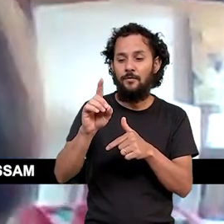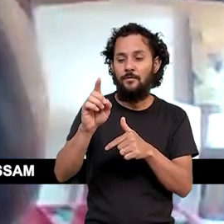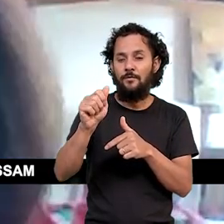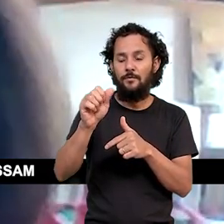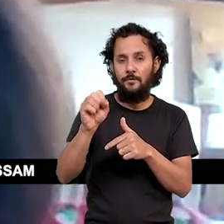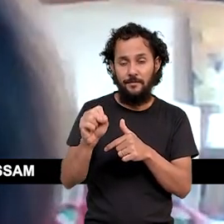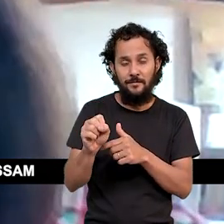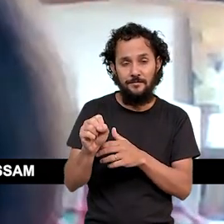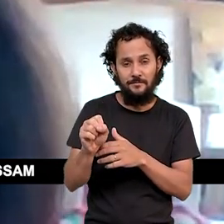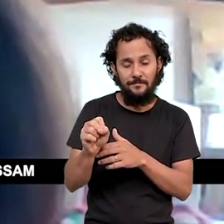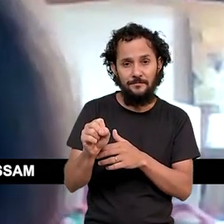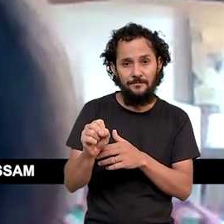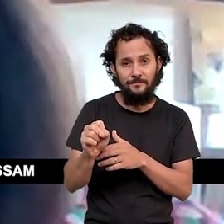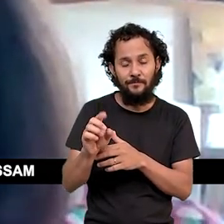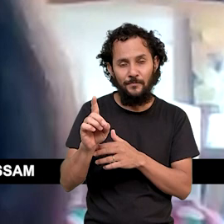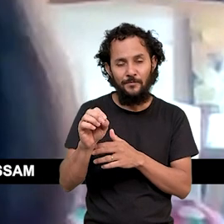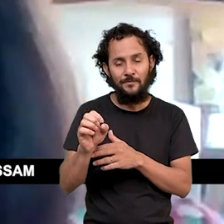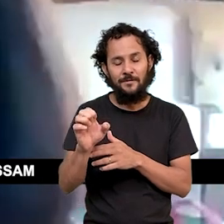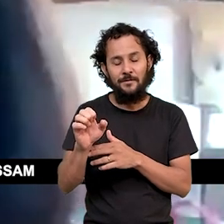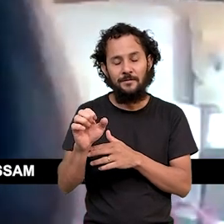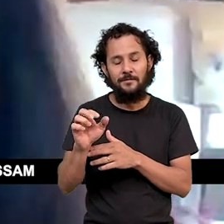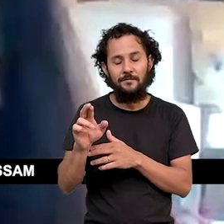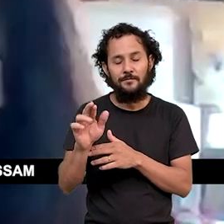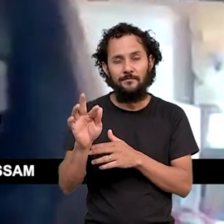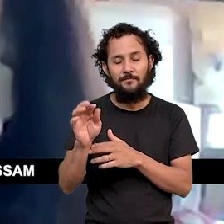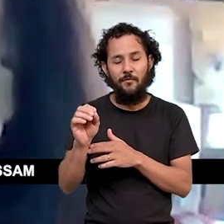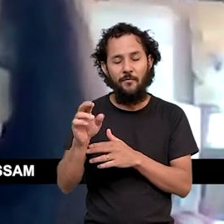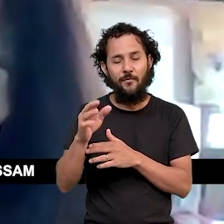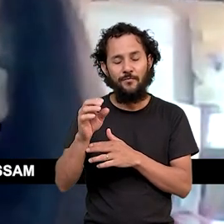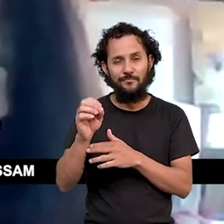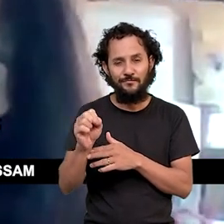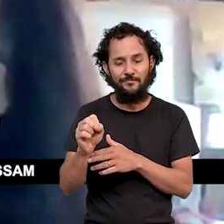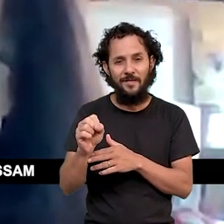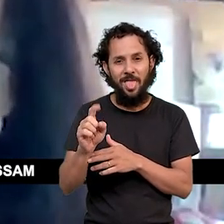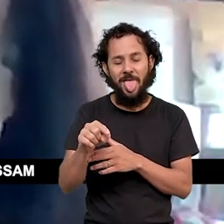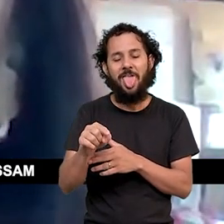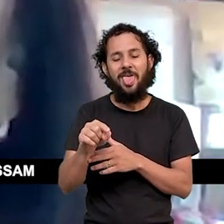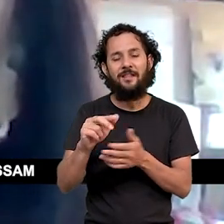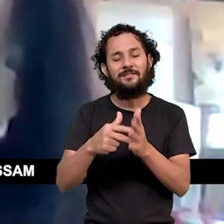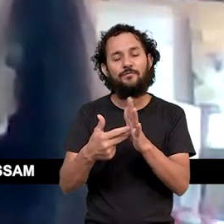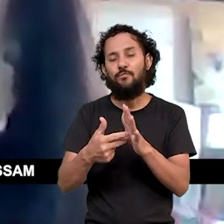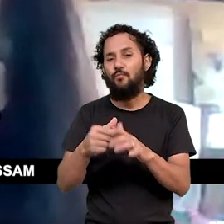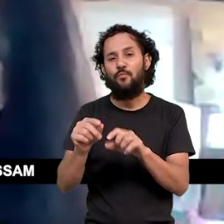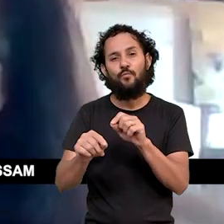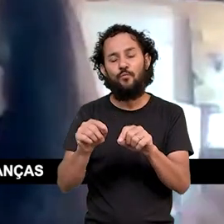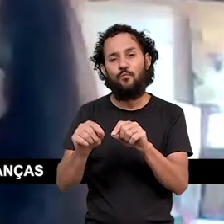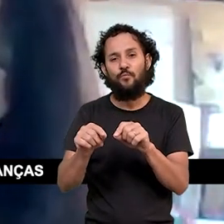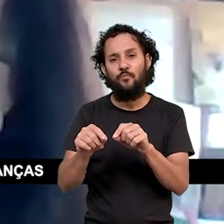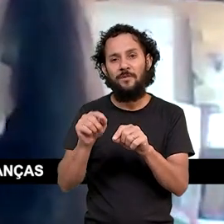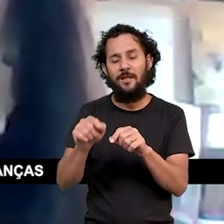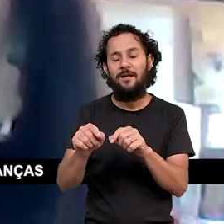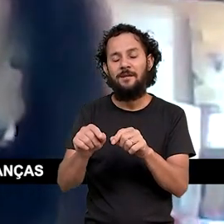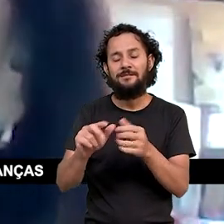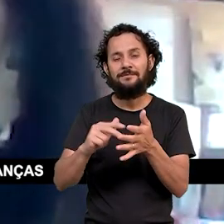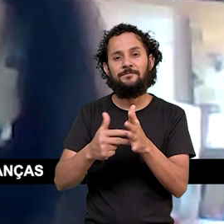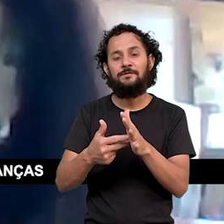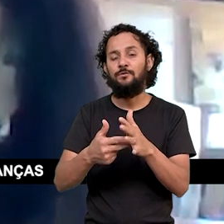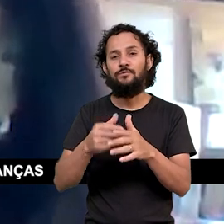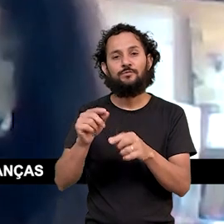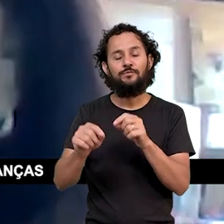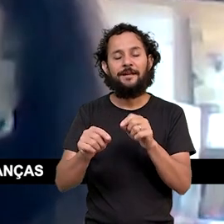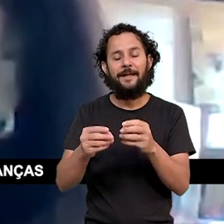dos expostos. Tá? Então, essas rodas, elas passam a ser